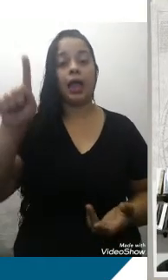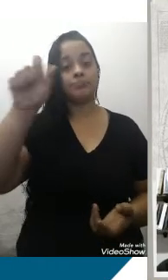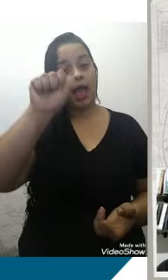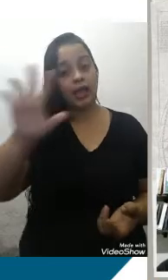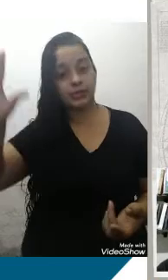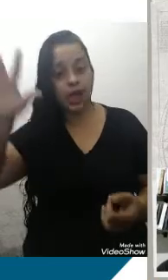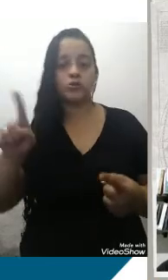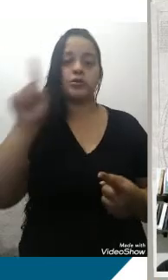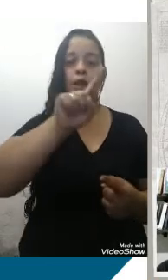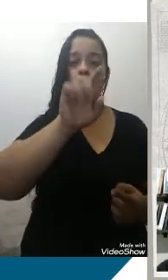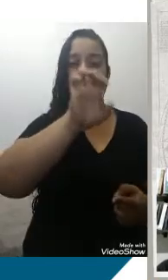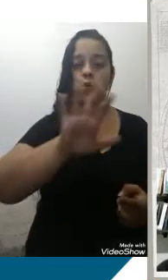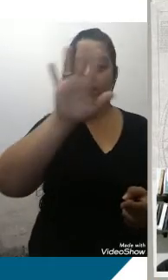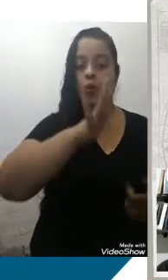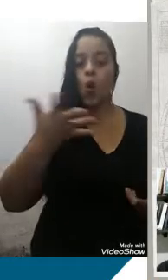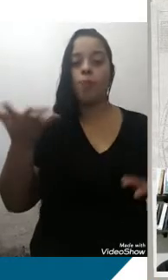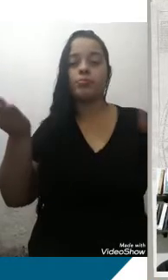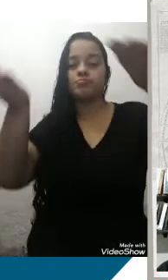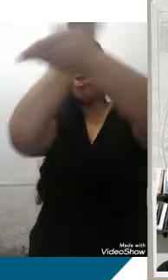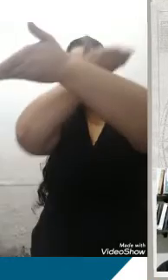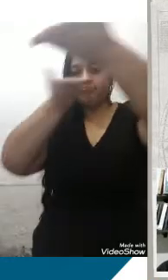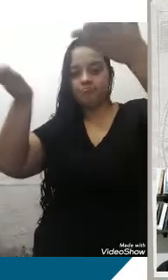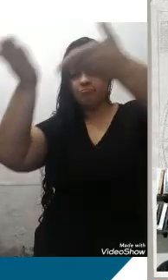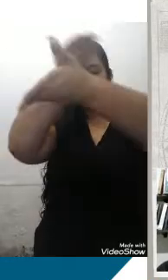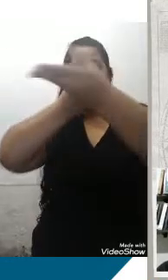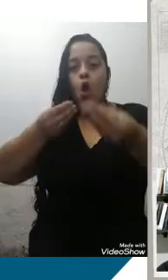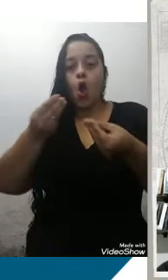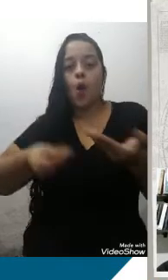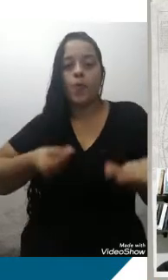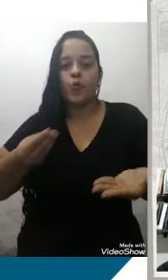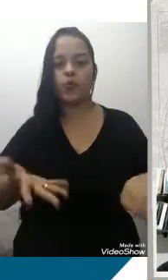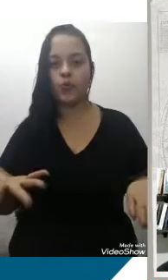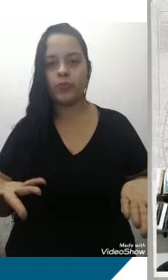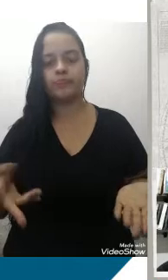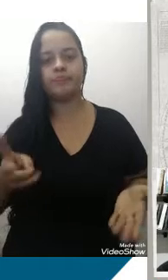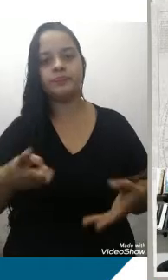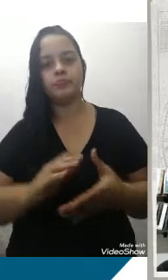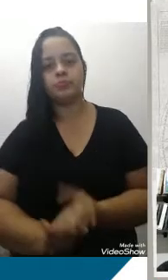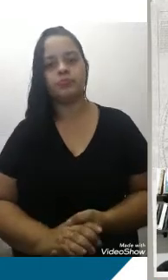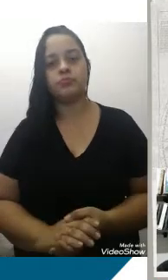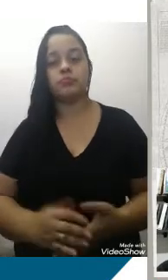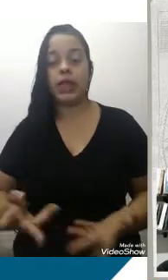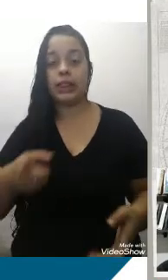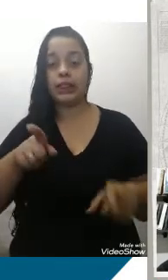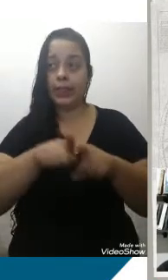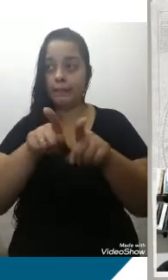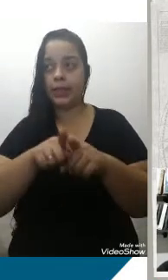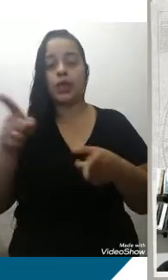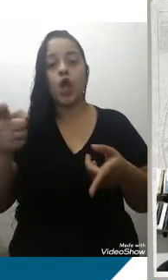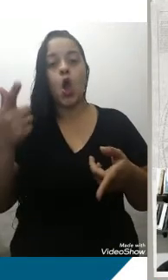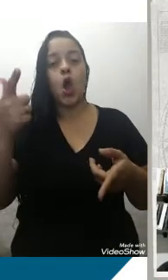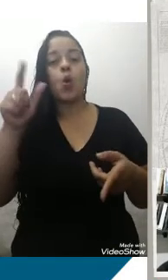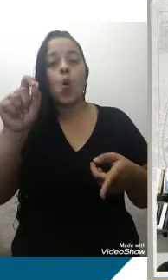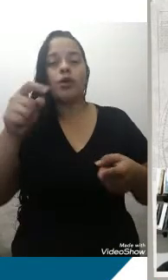Asiáticos e europeus. Vamos ver então agora como que foram construídas as relações e mantidas. Também através